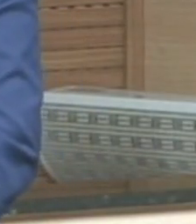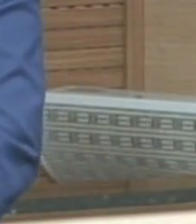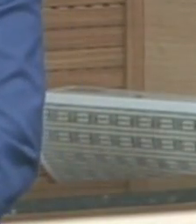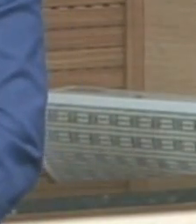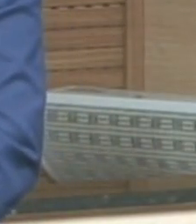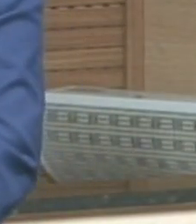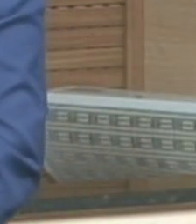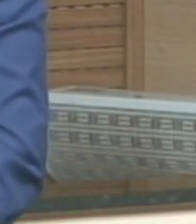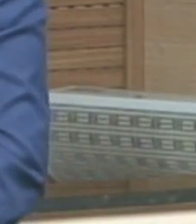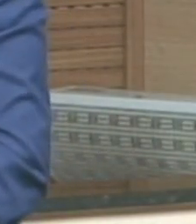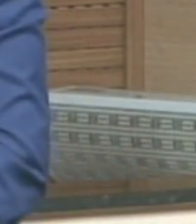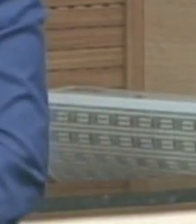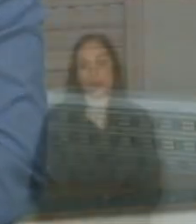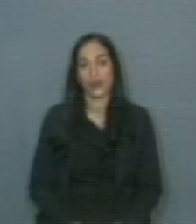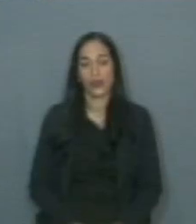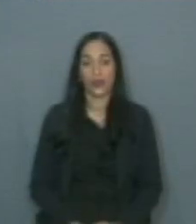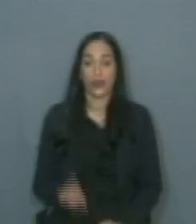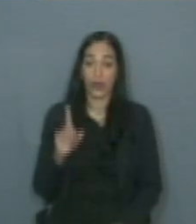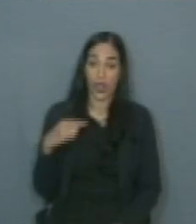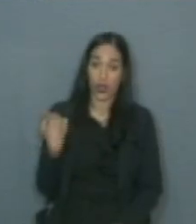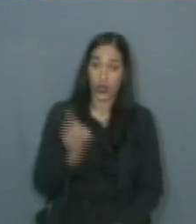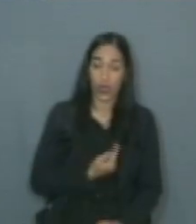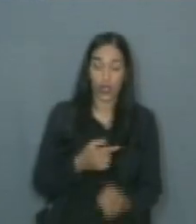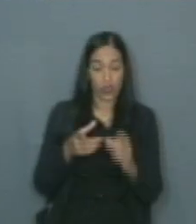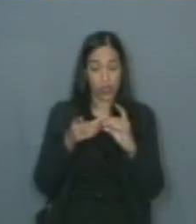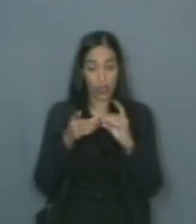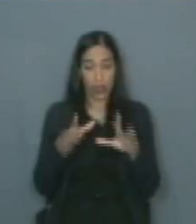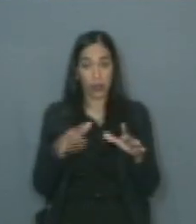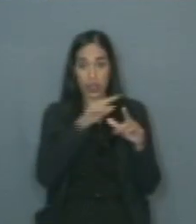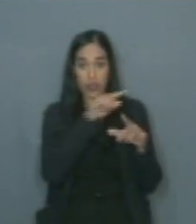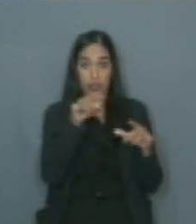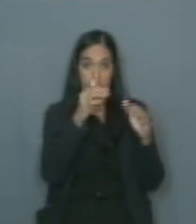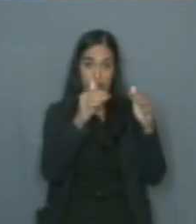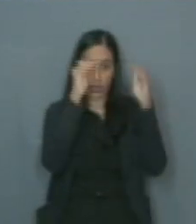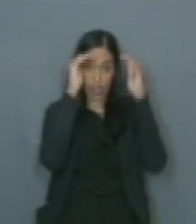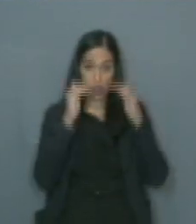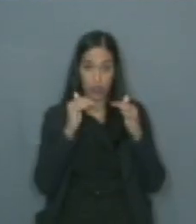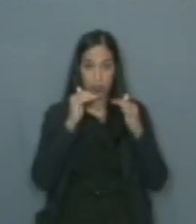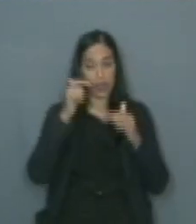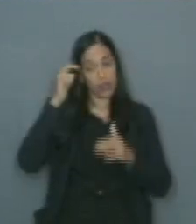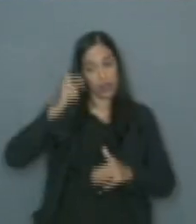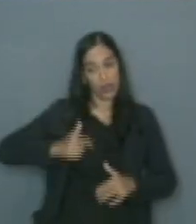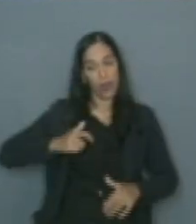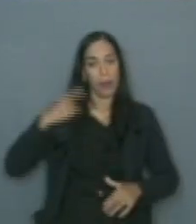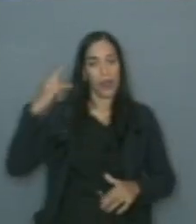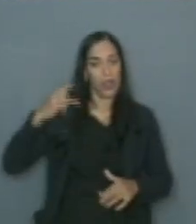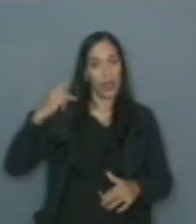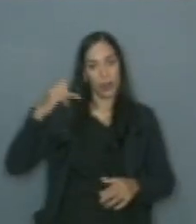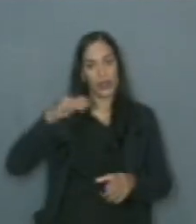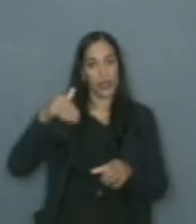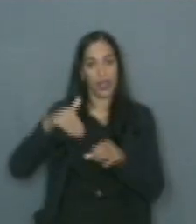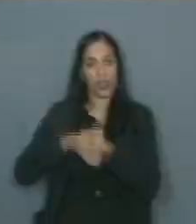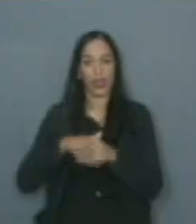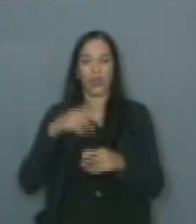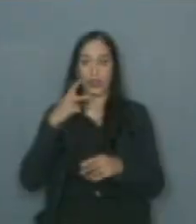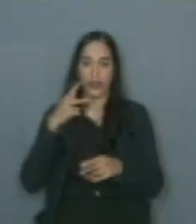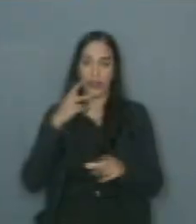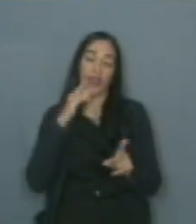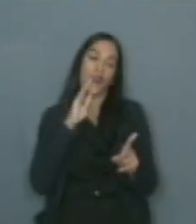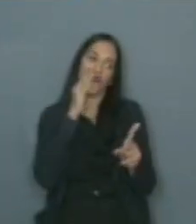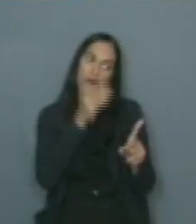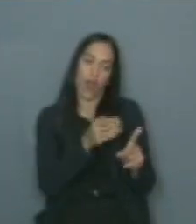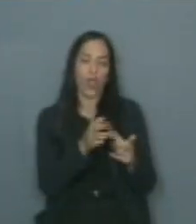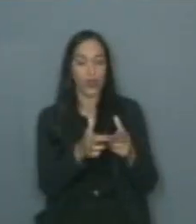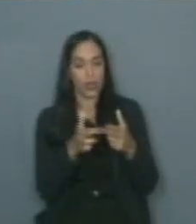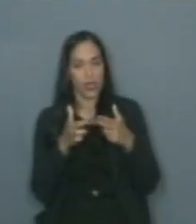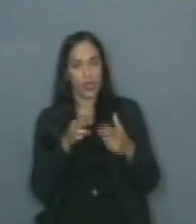eu peço que, já que a gente está na democracia, vocês respeitem um parlamentar eleito de falar aqui em cima. Vereador, por favor, focar no requerimento